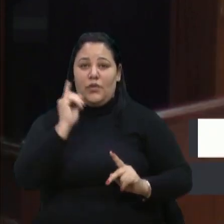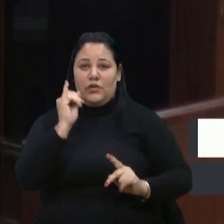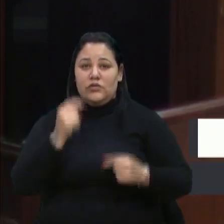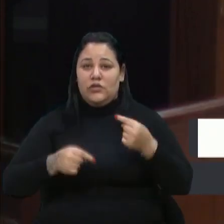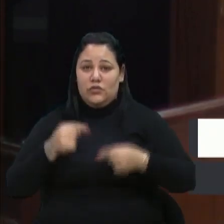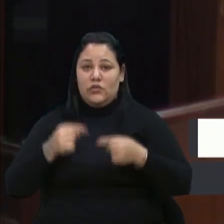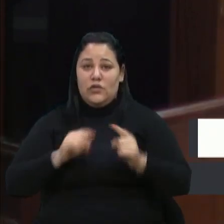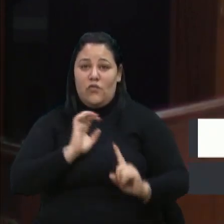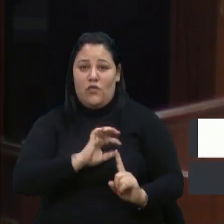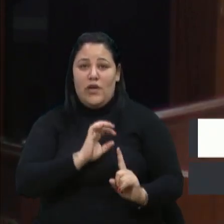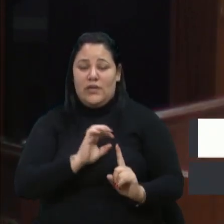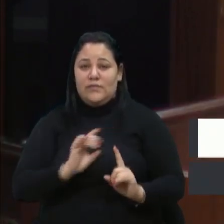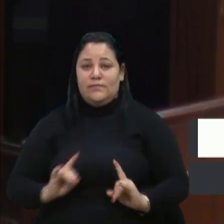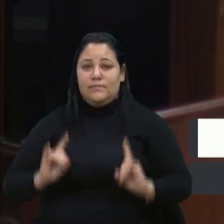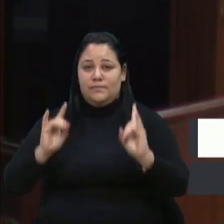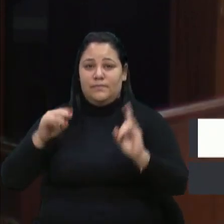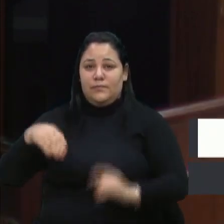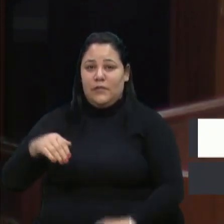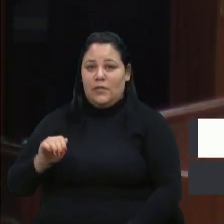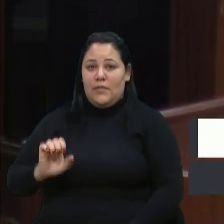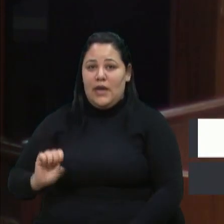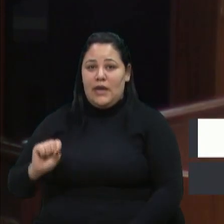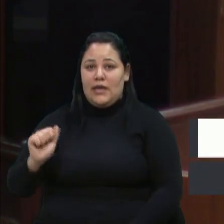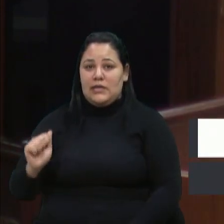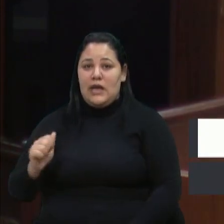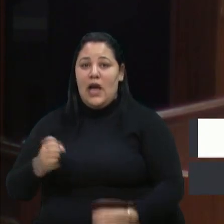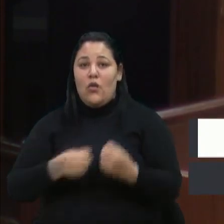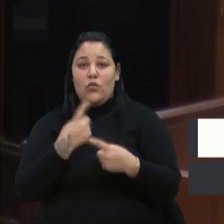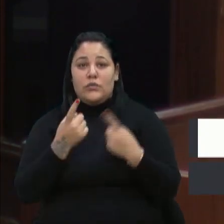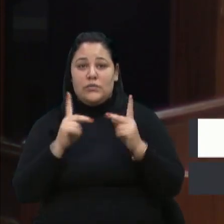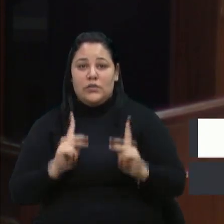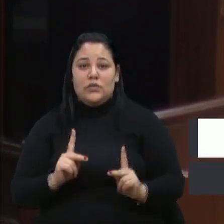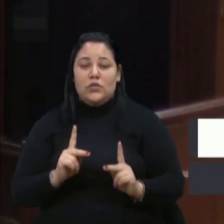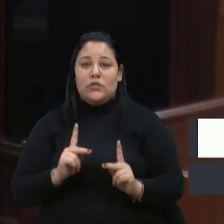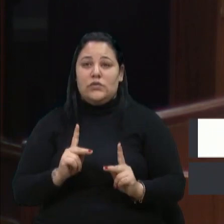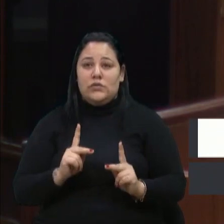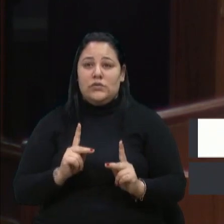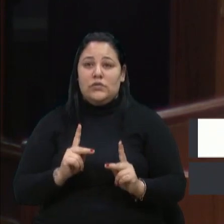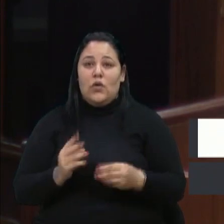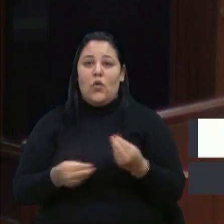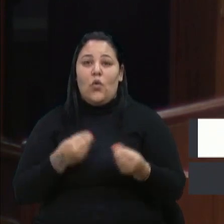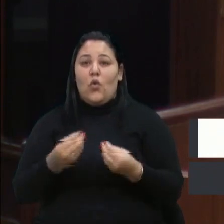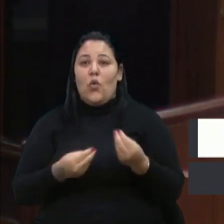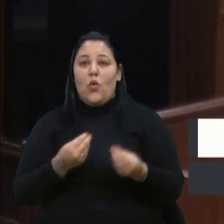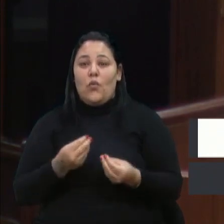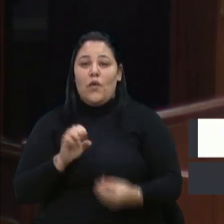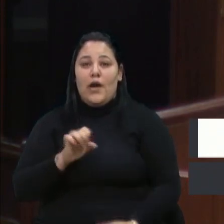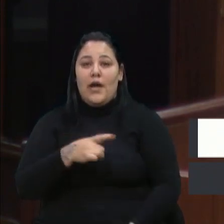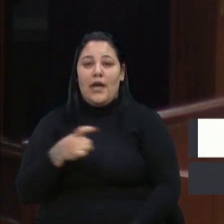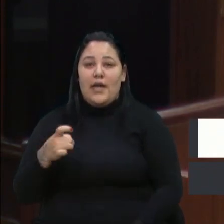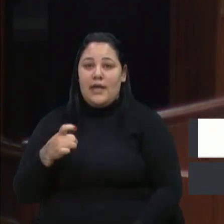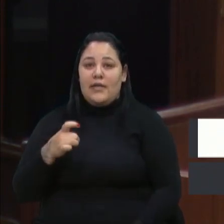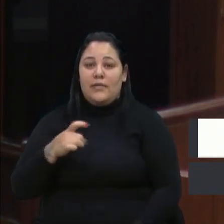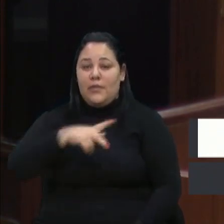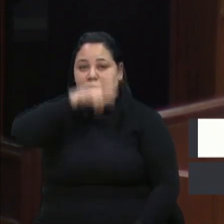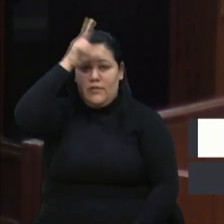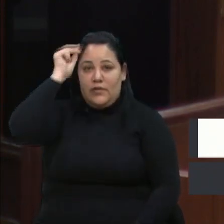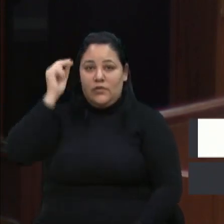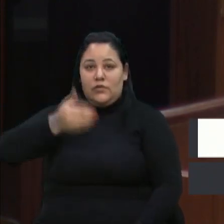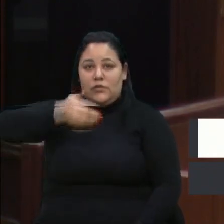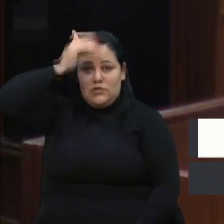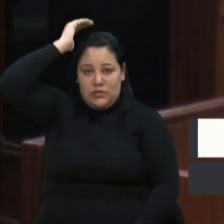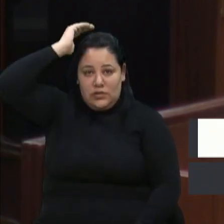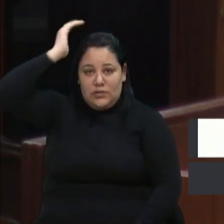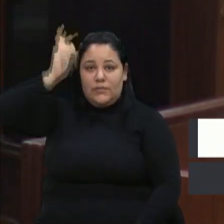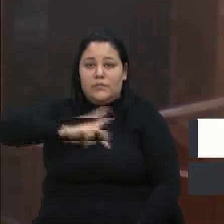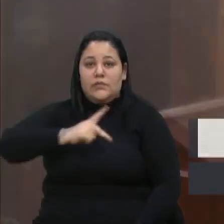debate sobre a Maesa. Alguns atores importantes, como o ex-prefeito Alceu Barbosa Velho, o presidente